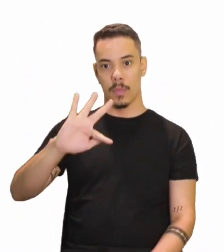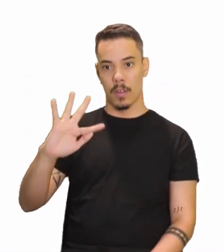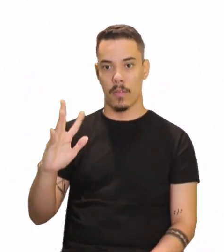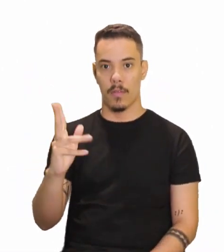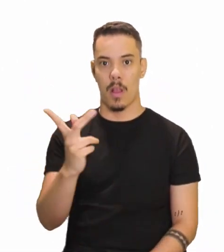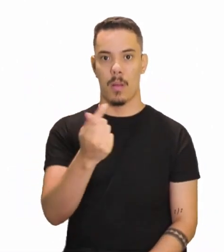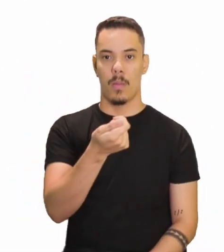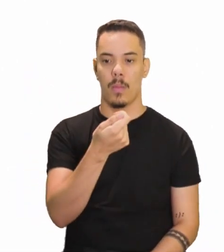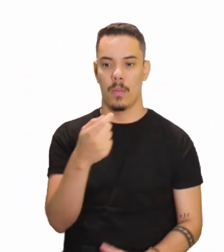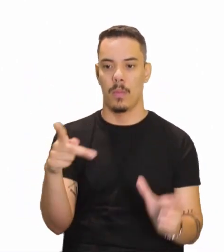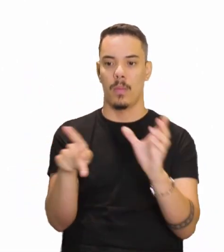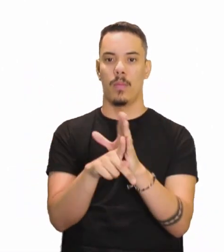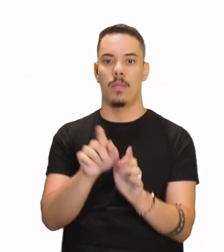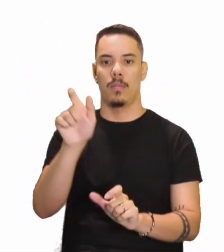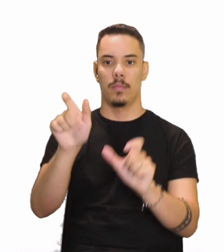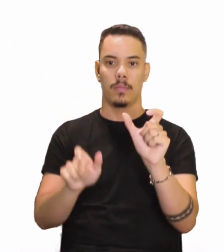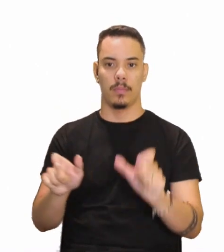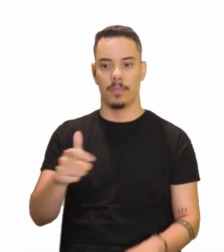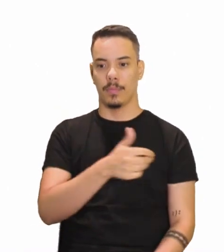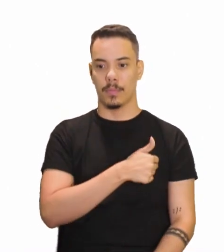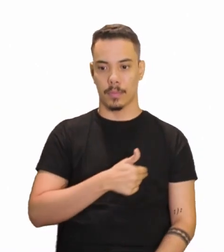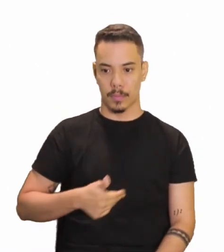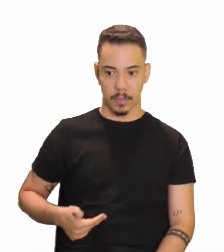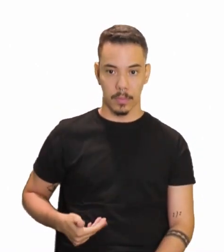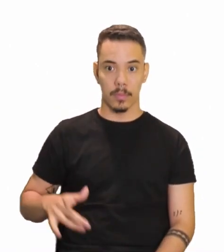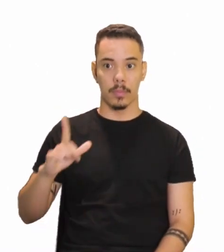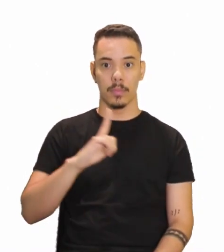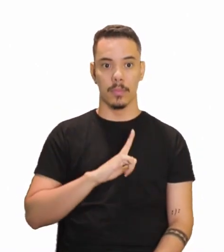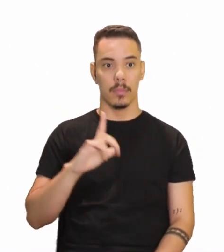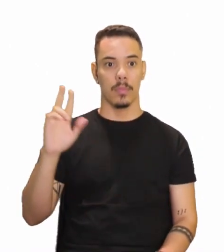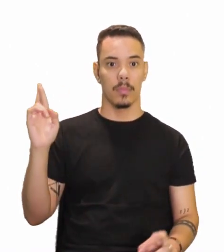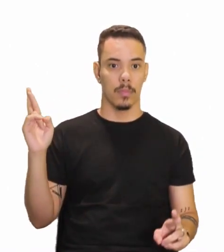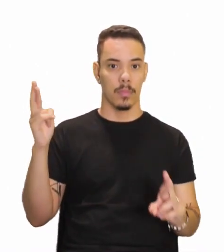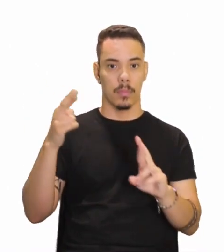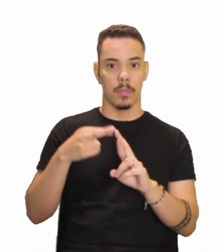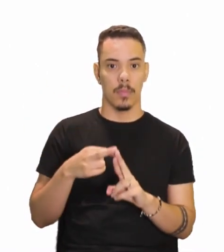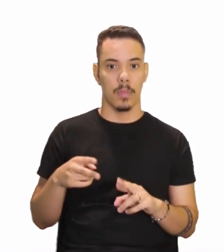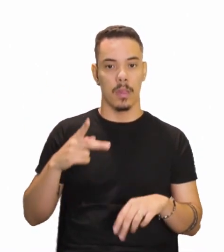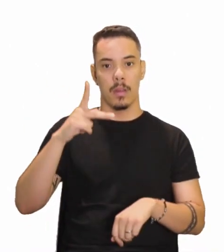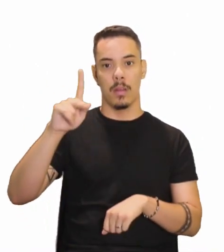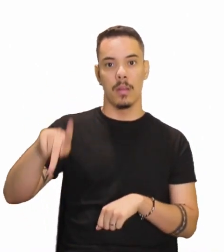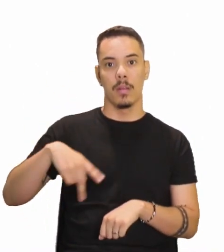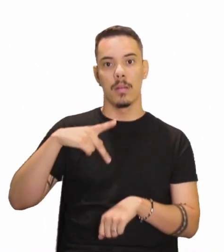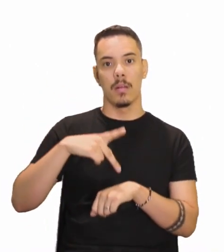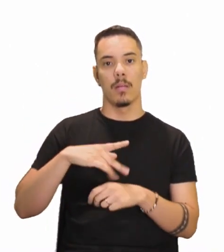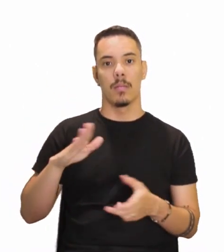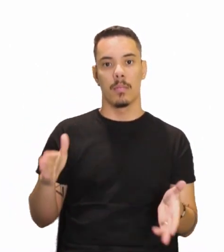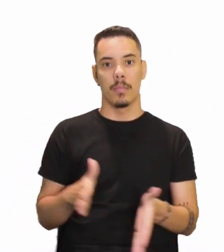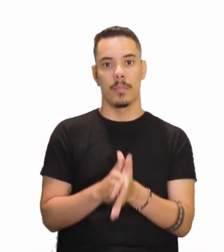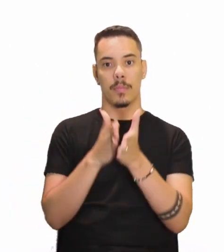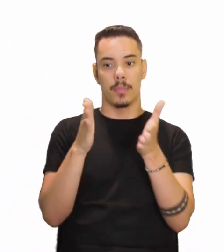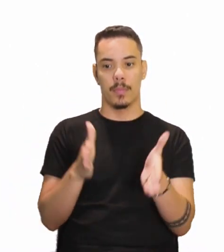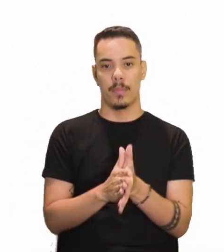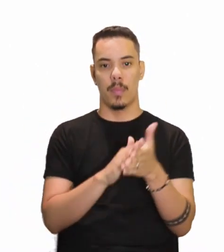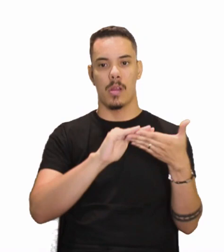conduta dos governantes tendo como referência o estado atual dos países periféricos